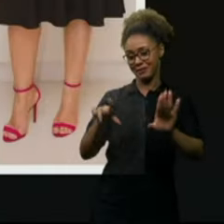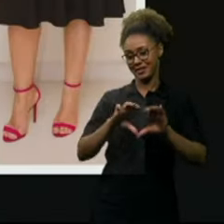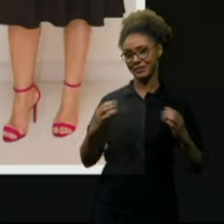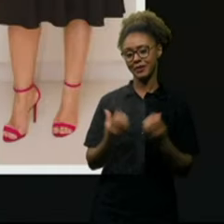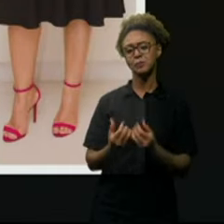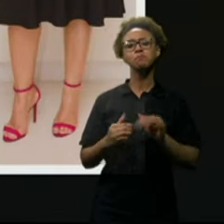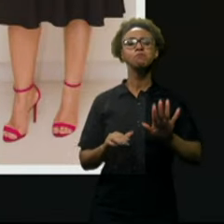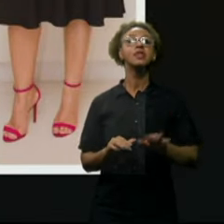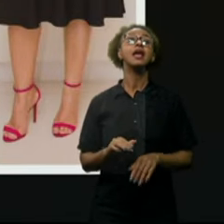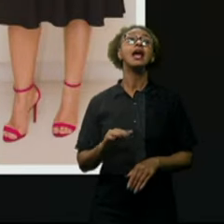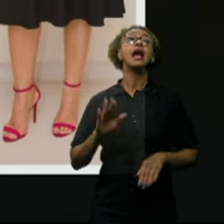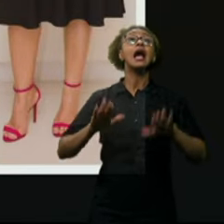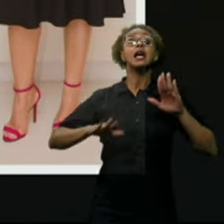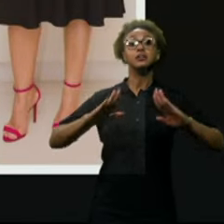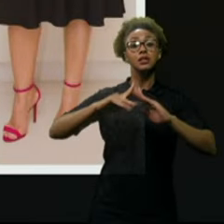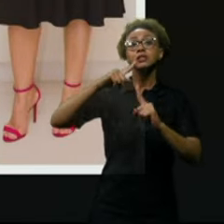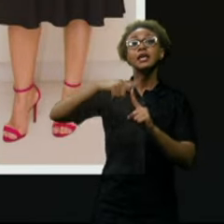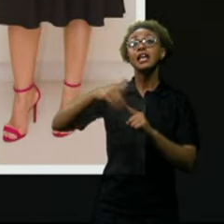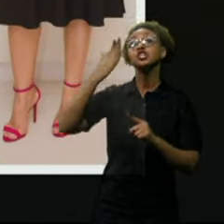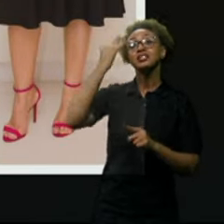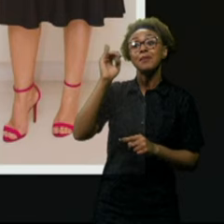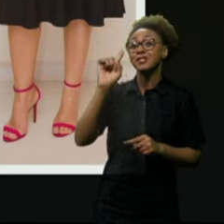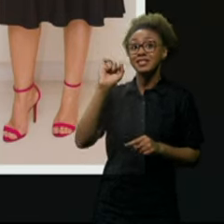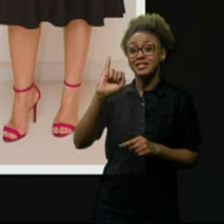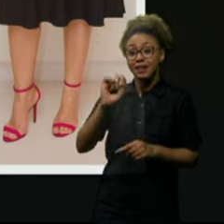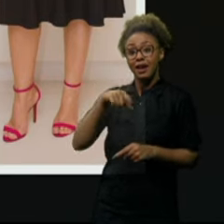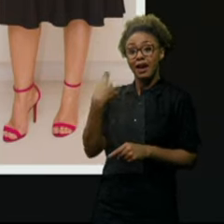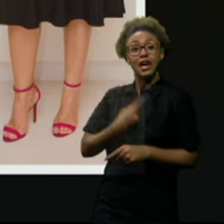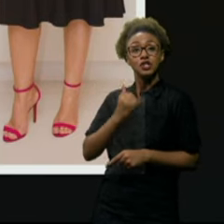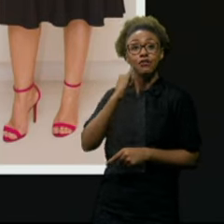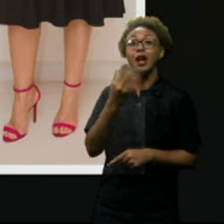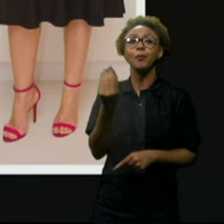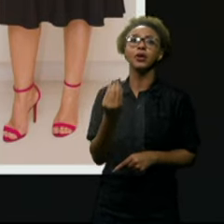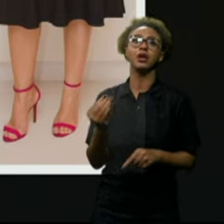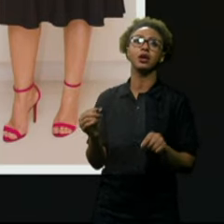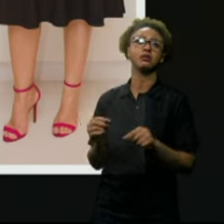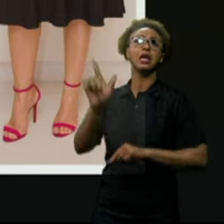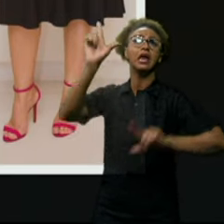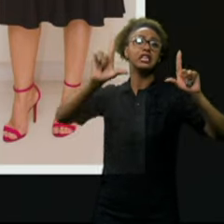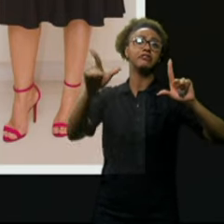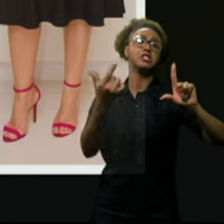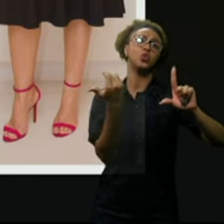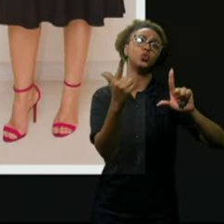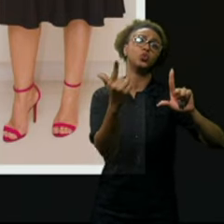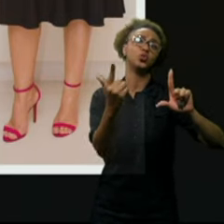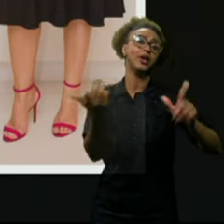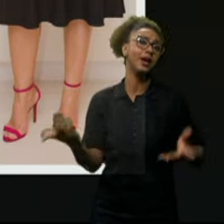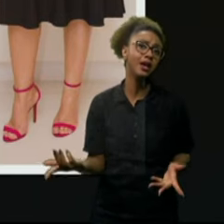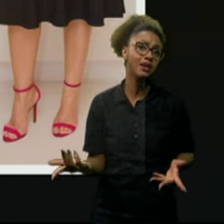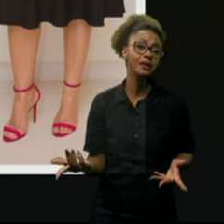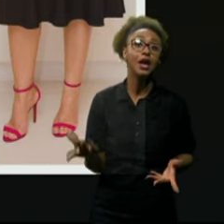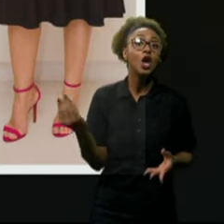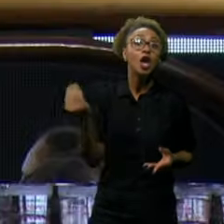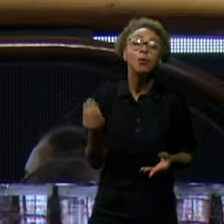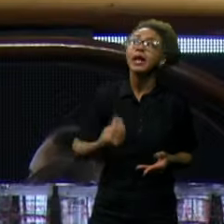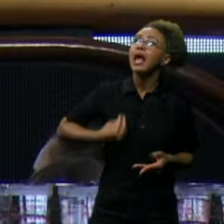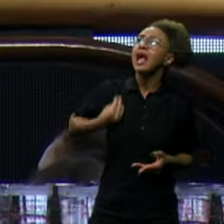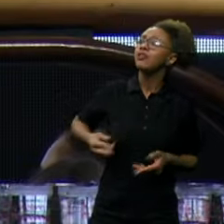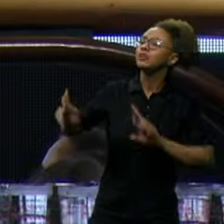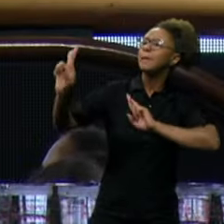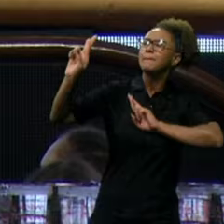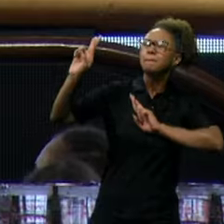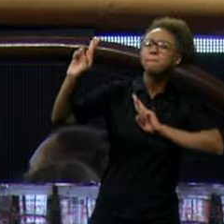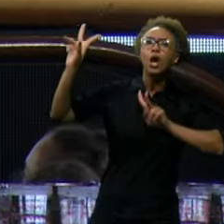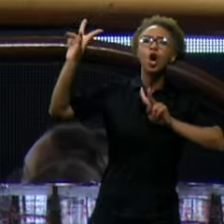coisas que a igreja só vai saber se a gente falar porque elas não passam no jornal é uma realidade tão distante às